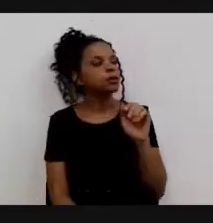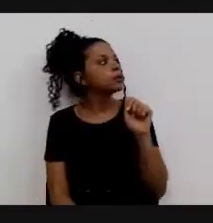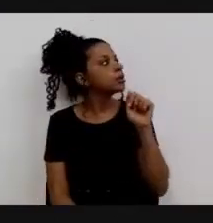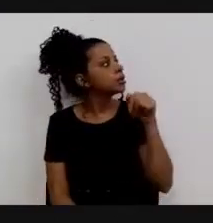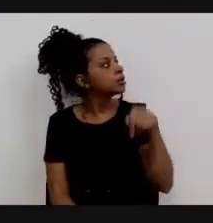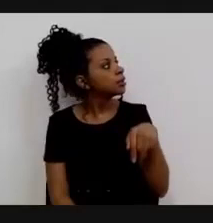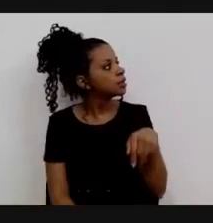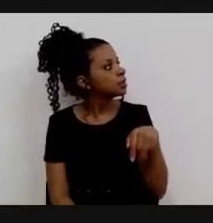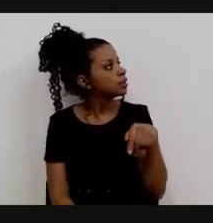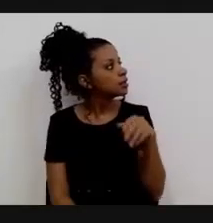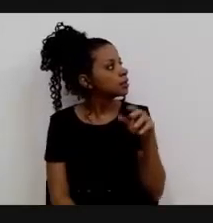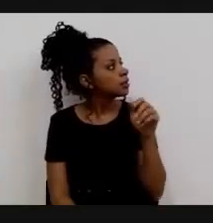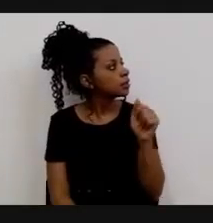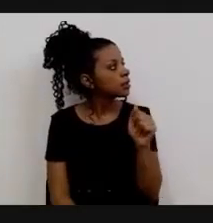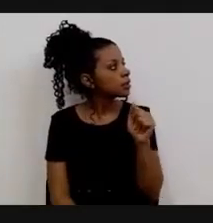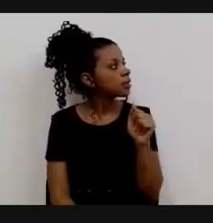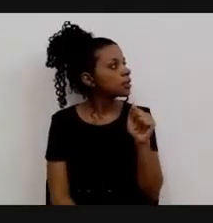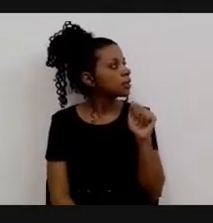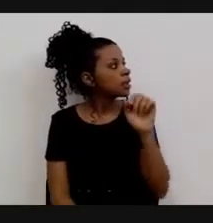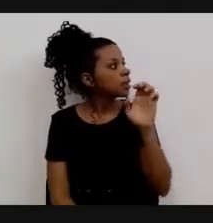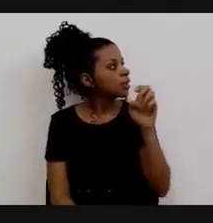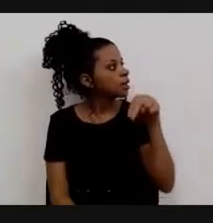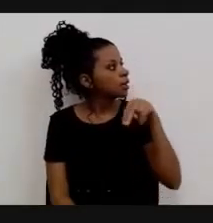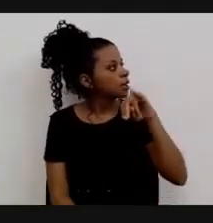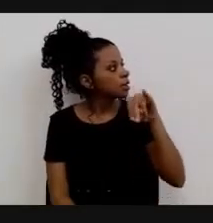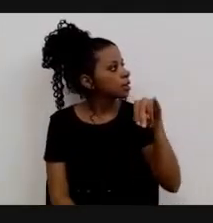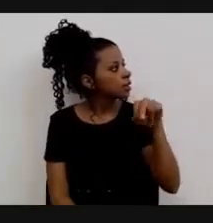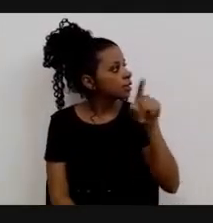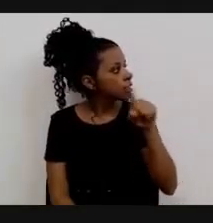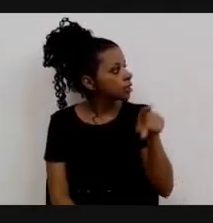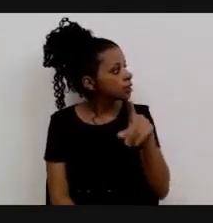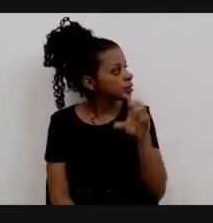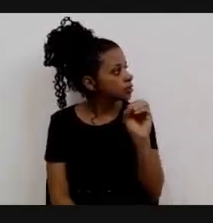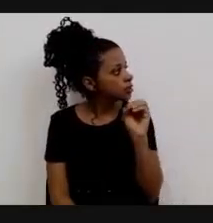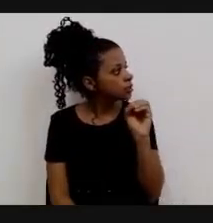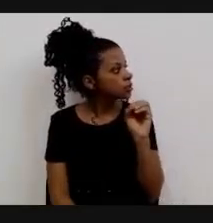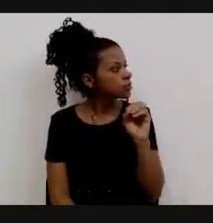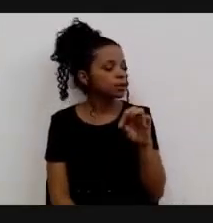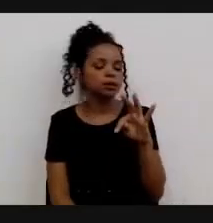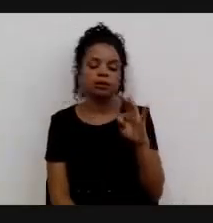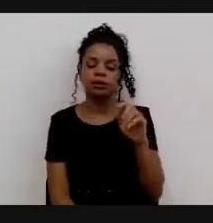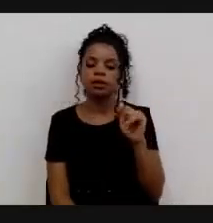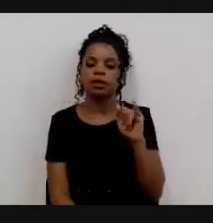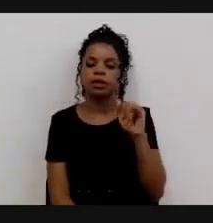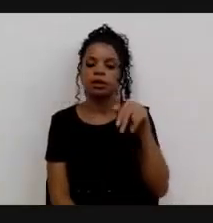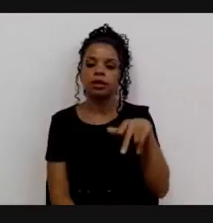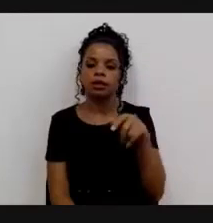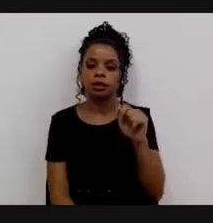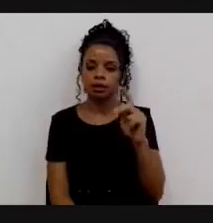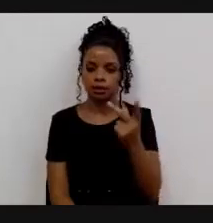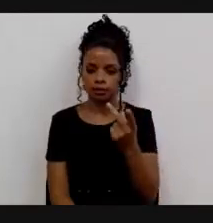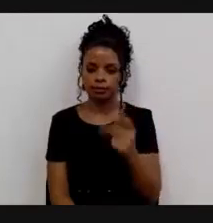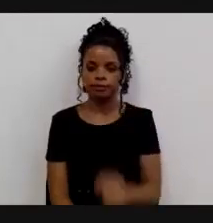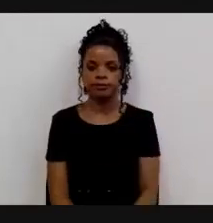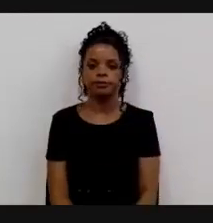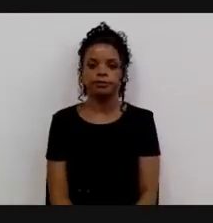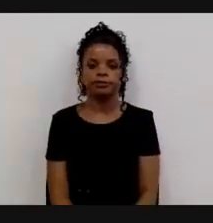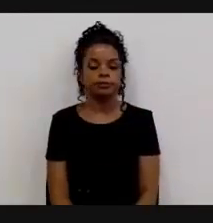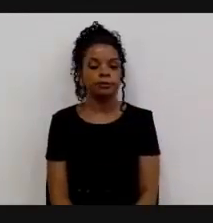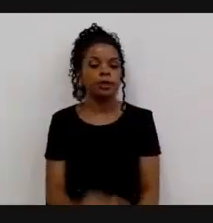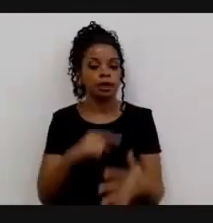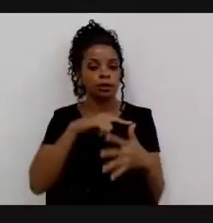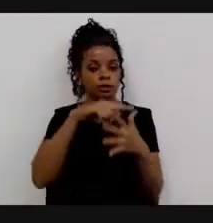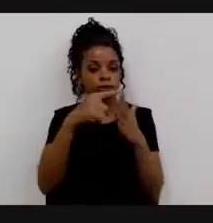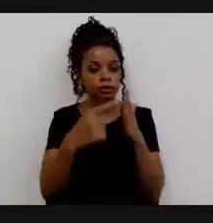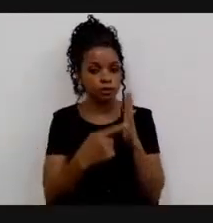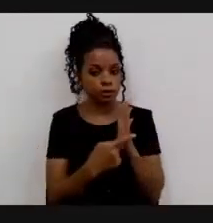Brasil, o Enzo Farias Peire e a Tainá da Silva Alencar. Nós 5